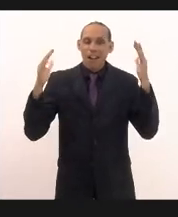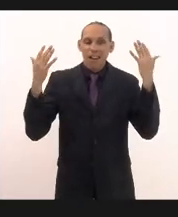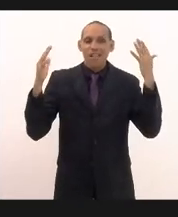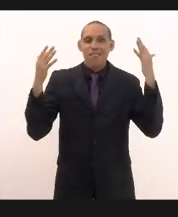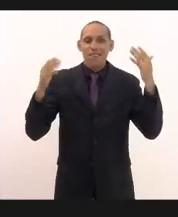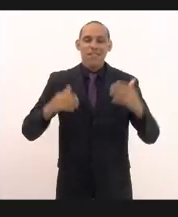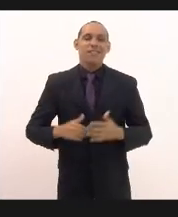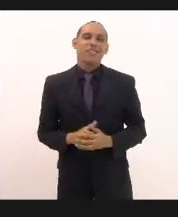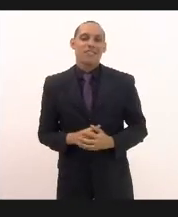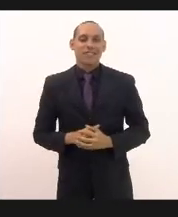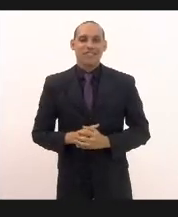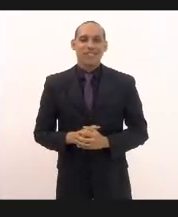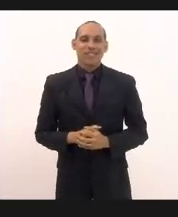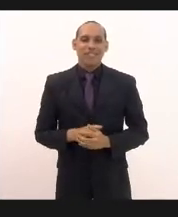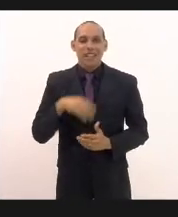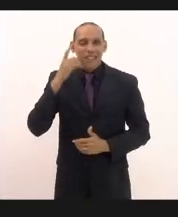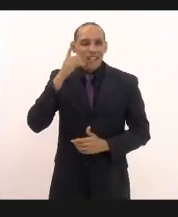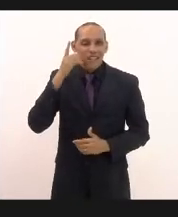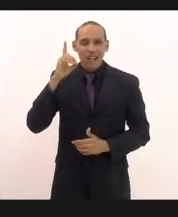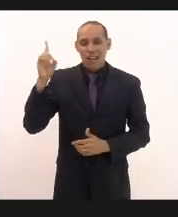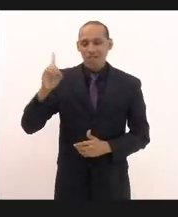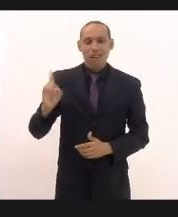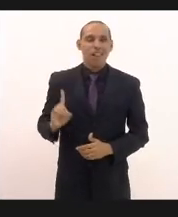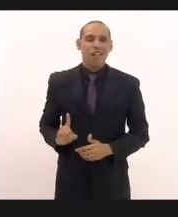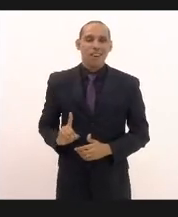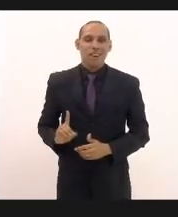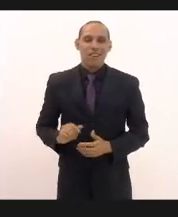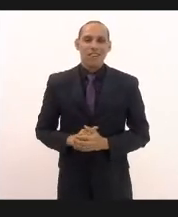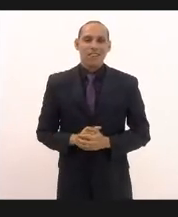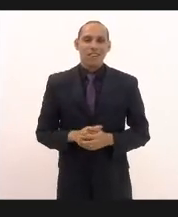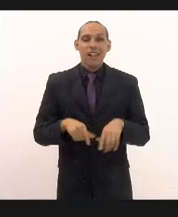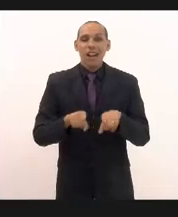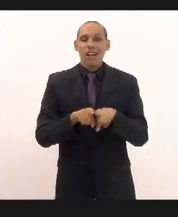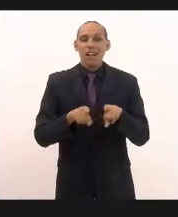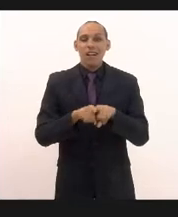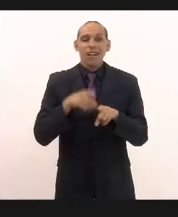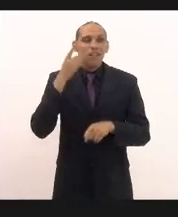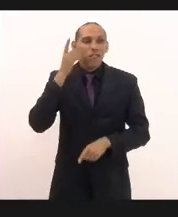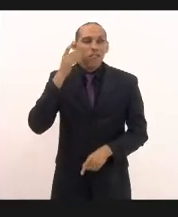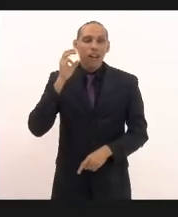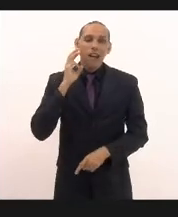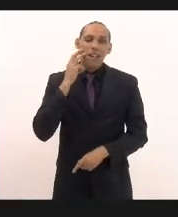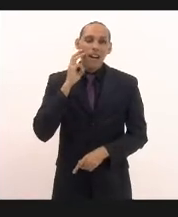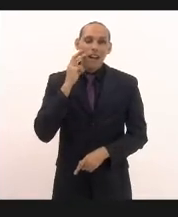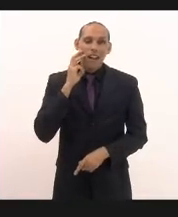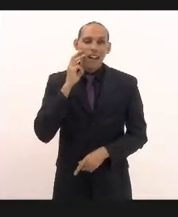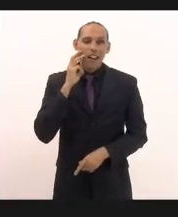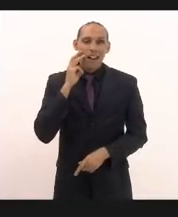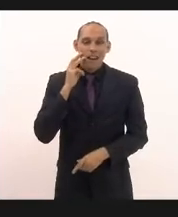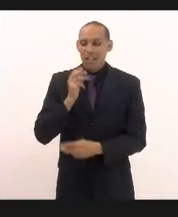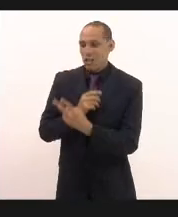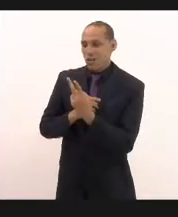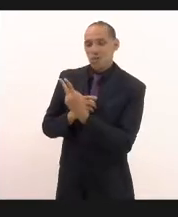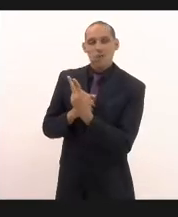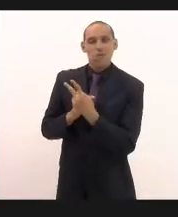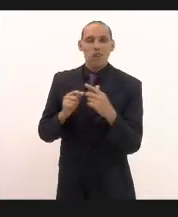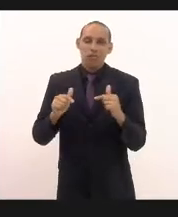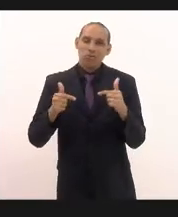parabenizar a deputada Dani Monteiro e o deputado Valdec por essa iniciativa.